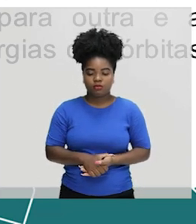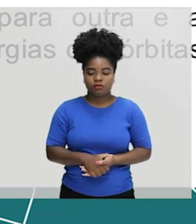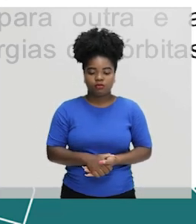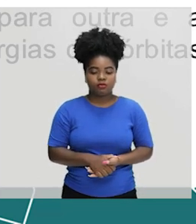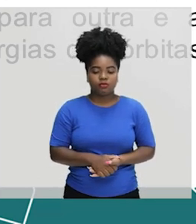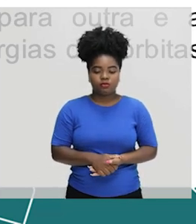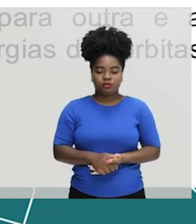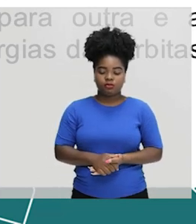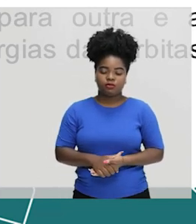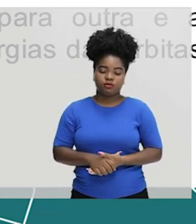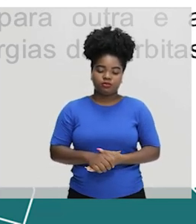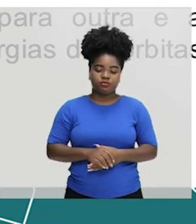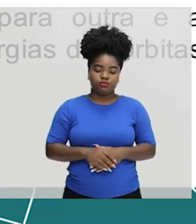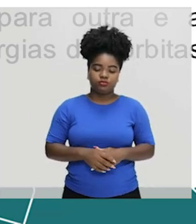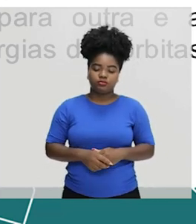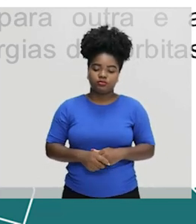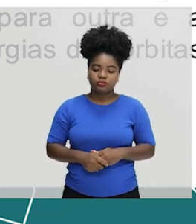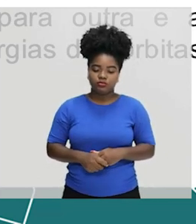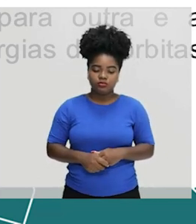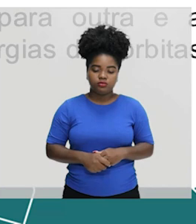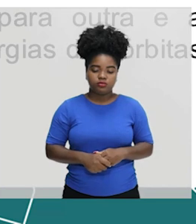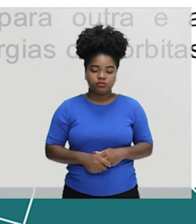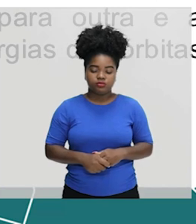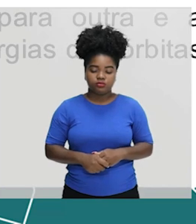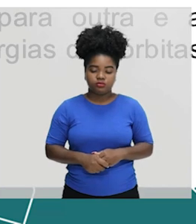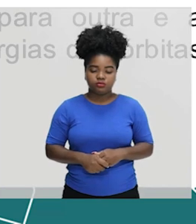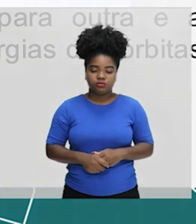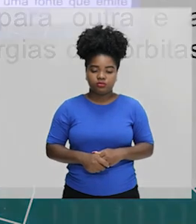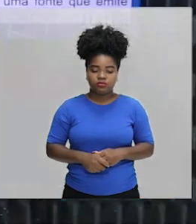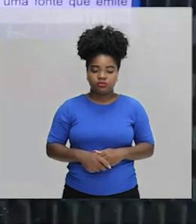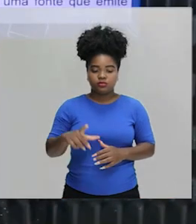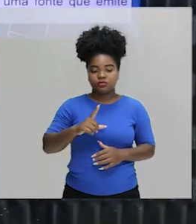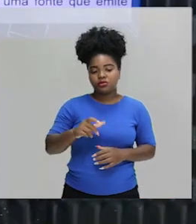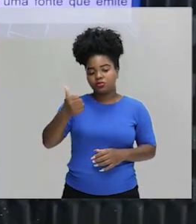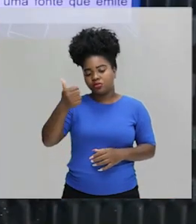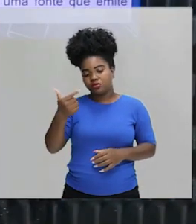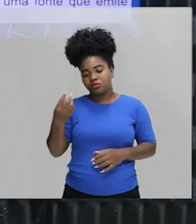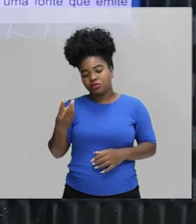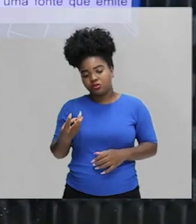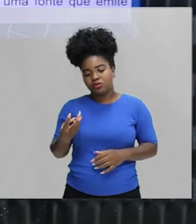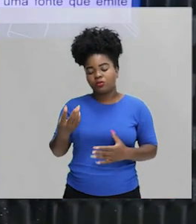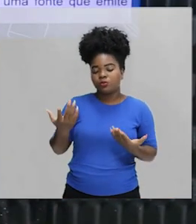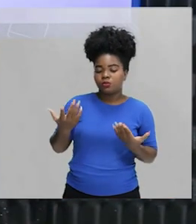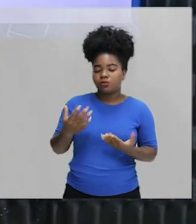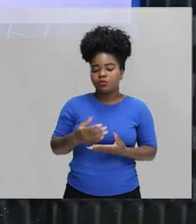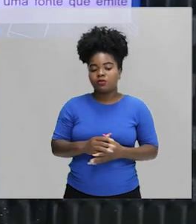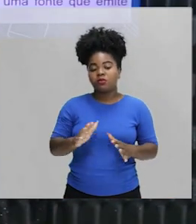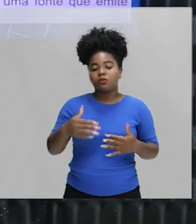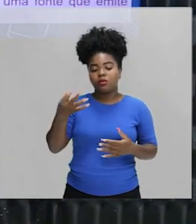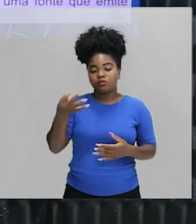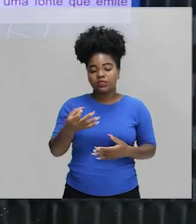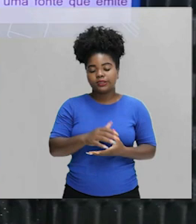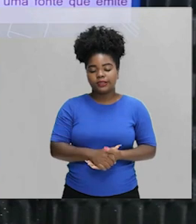aí que nós chamamos de energia mínima certo então dentre as alternativas né qual delas está